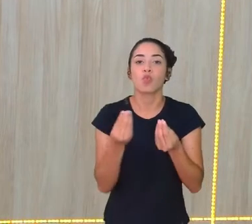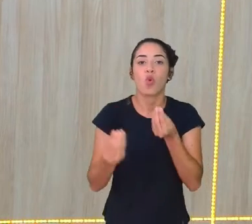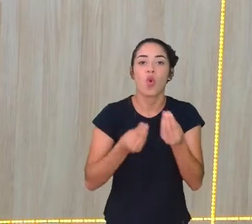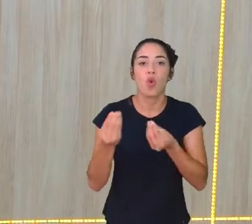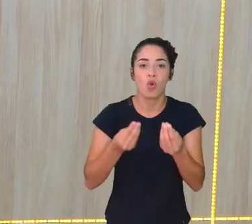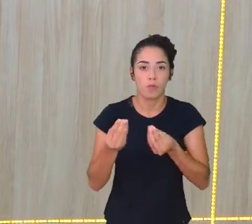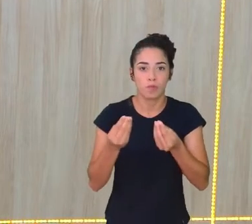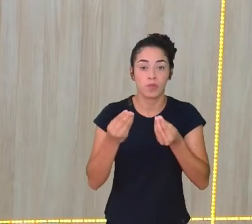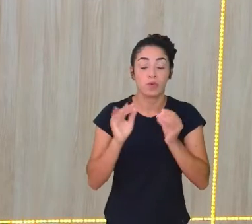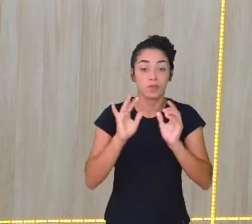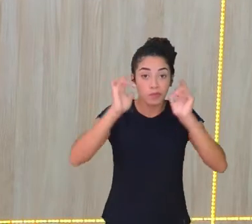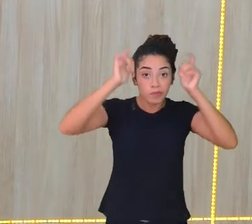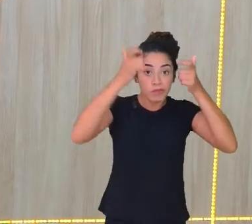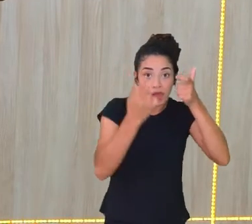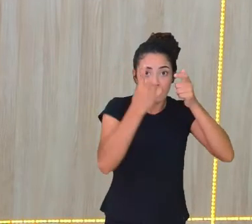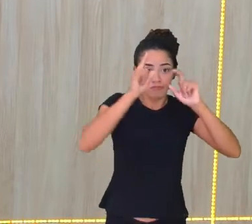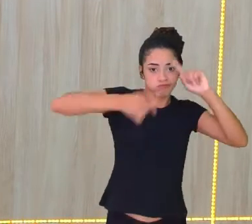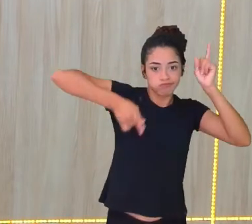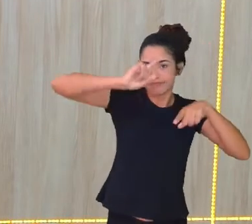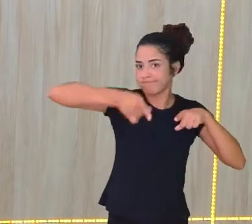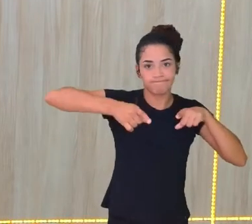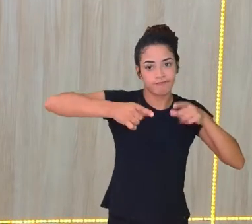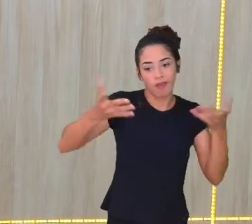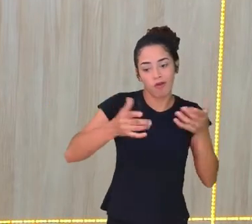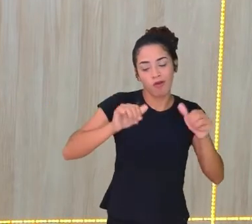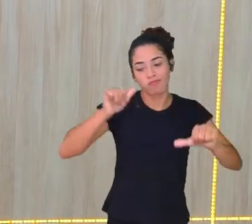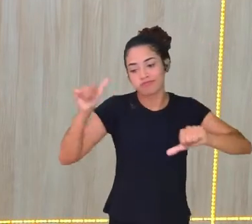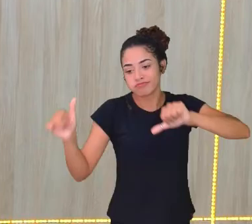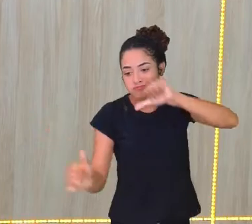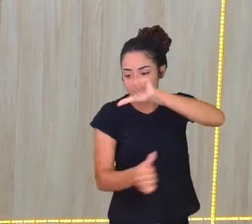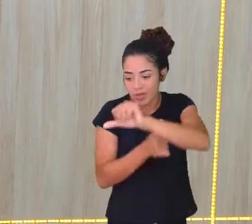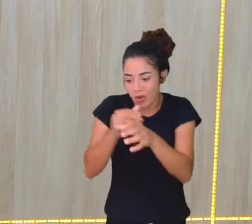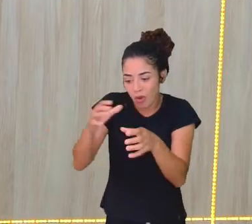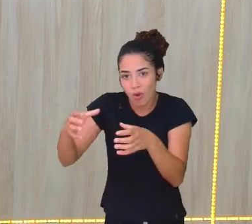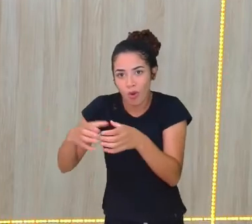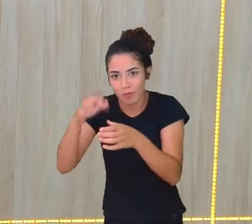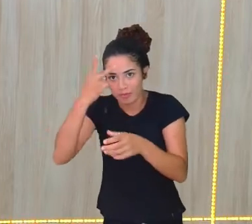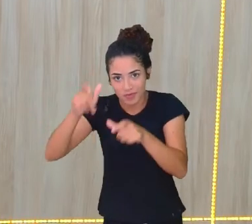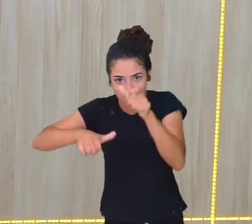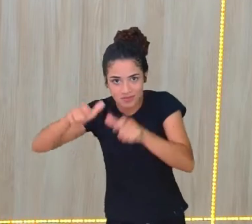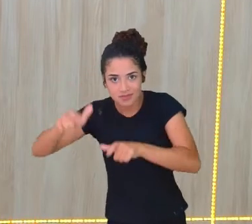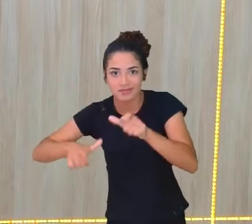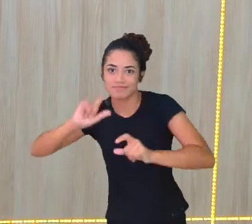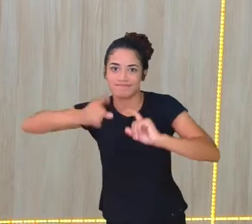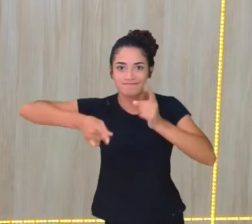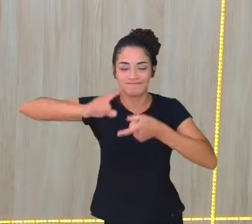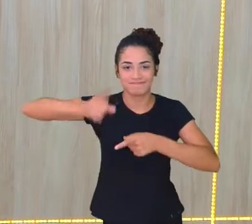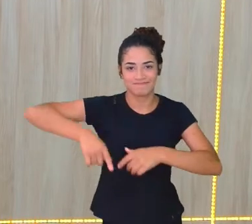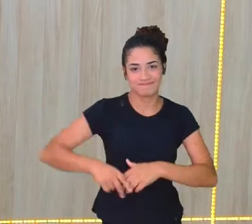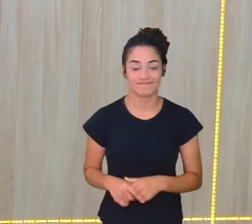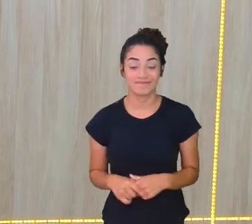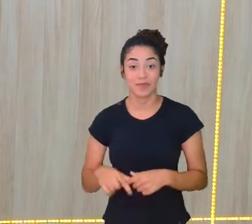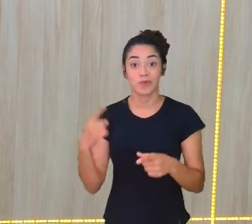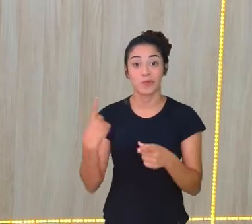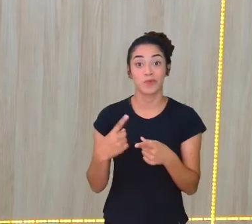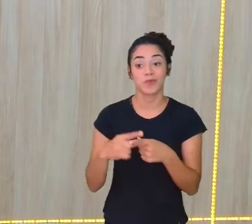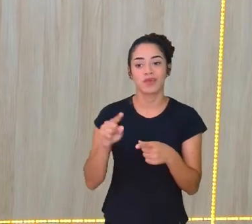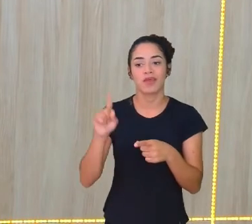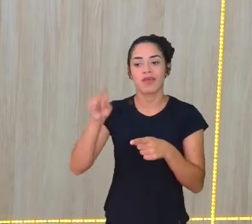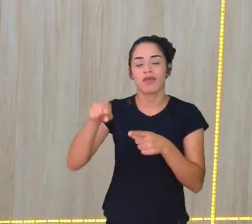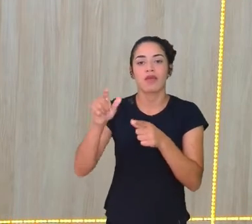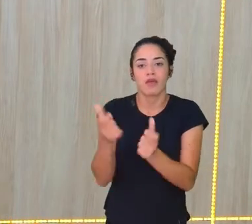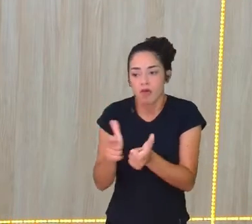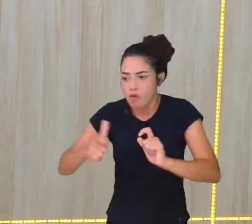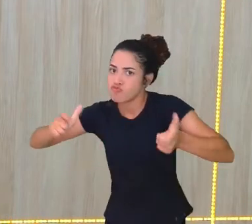para um grupo de aristocratas, né? Então aquele pequeno grupo, porque os eupátridas, eles eram